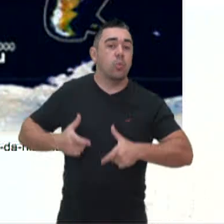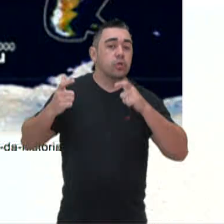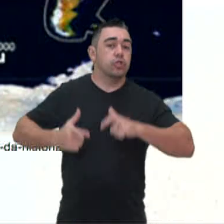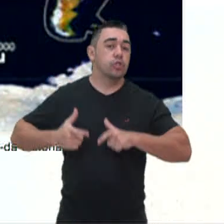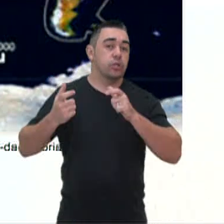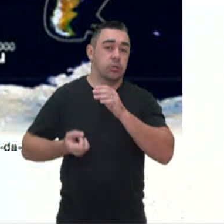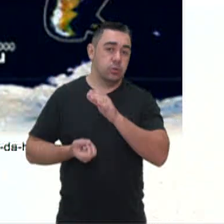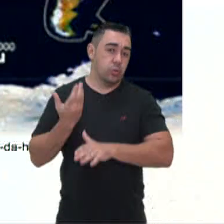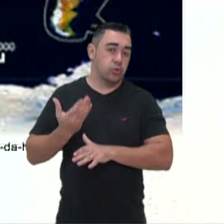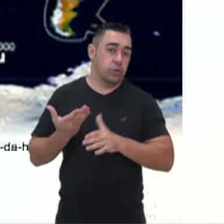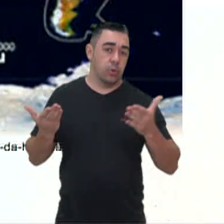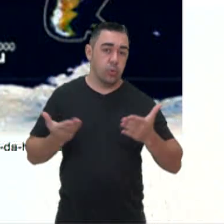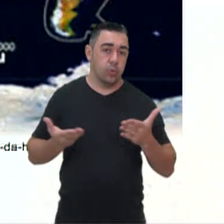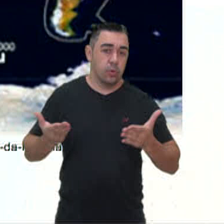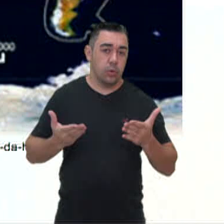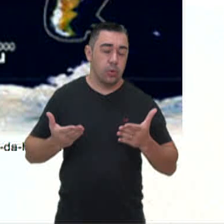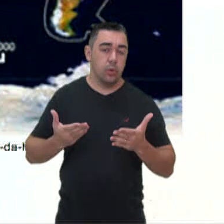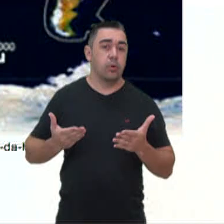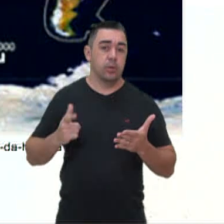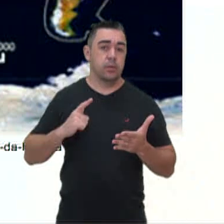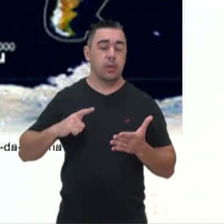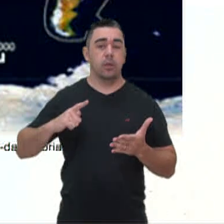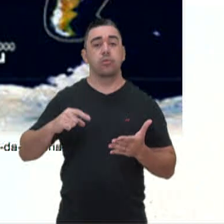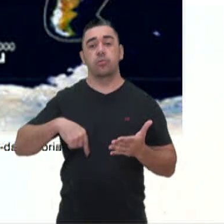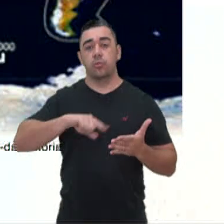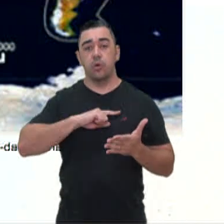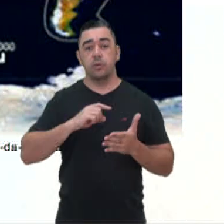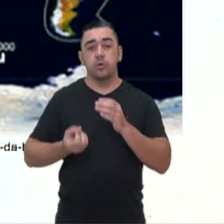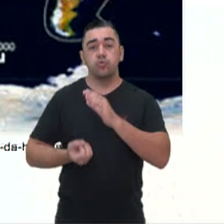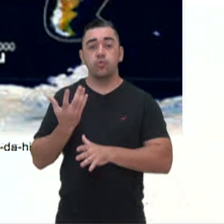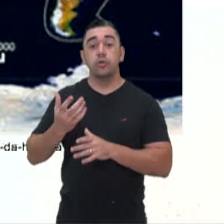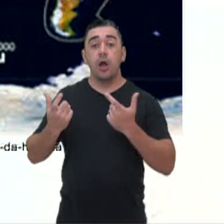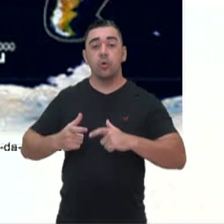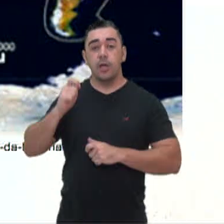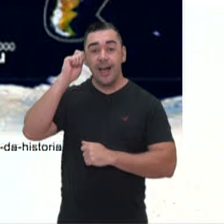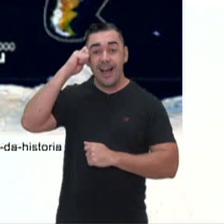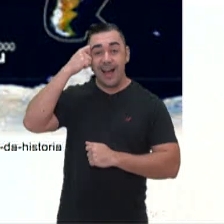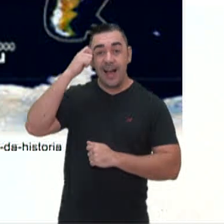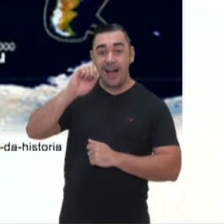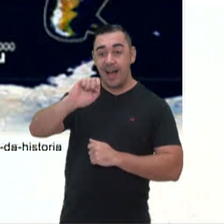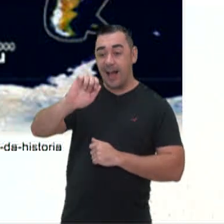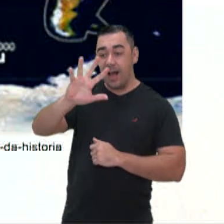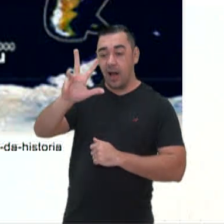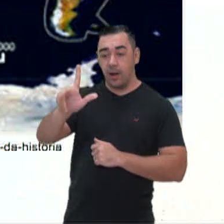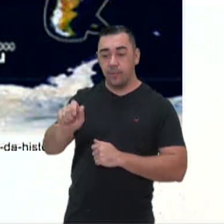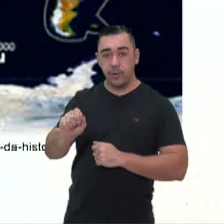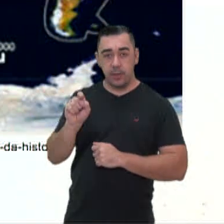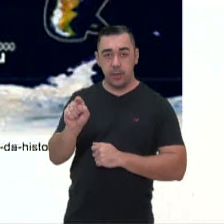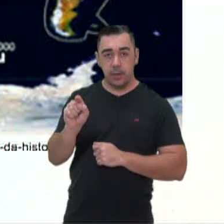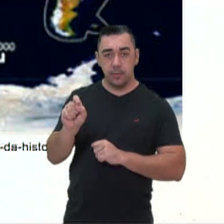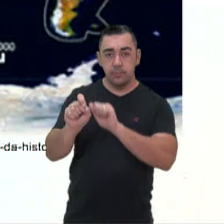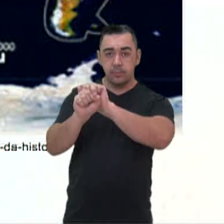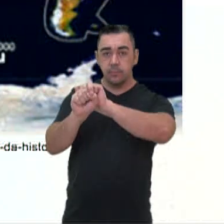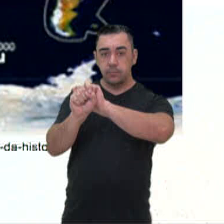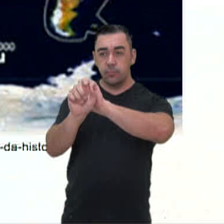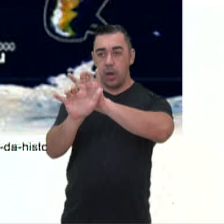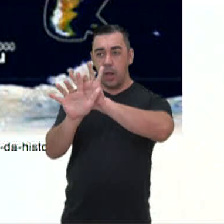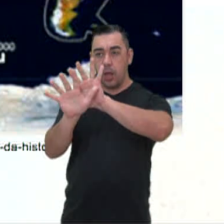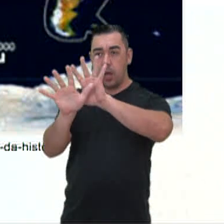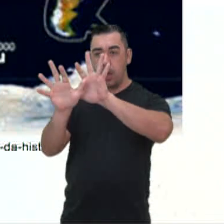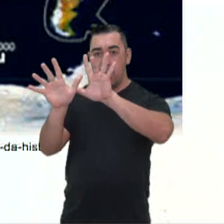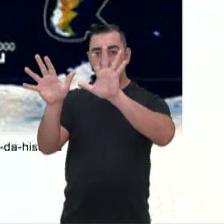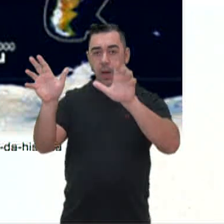humano, como nós conhecemos hoje, chamado Homo sapiens, surge na África e vai se espalhando para a Ásia,